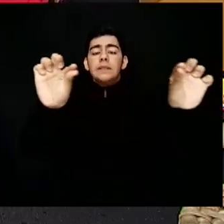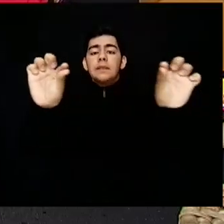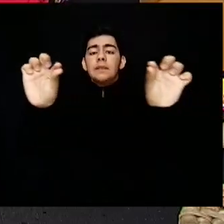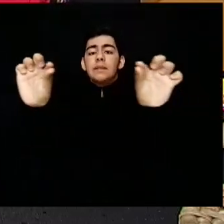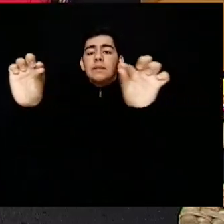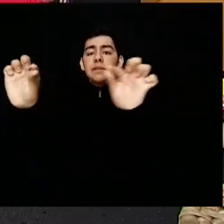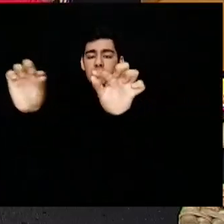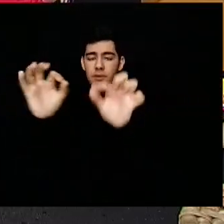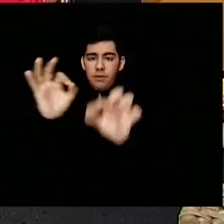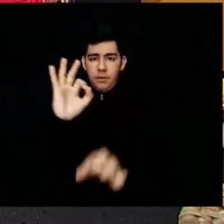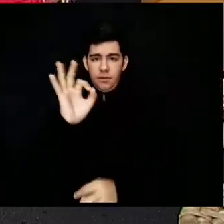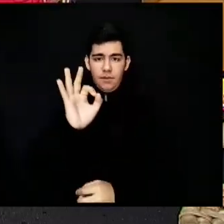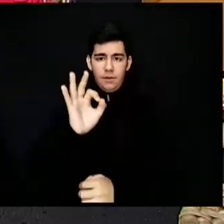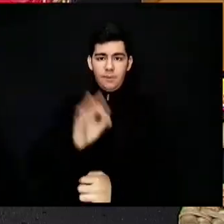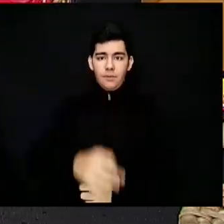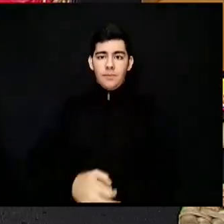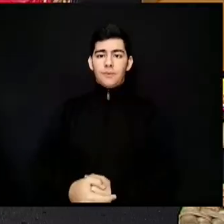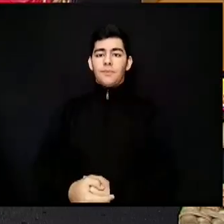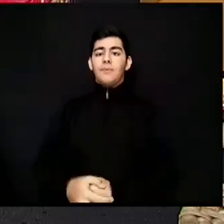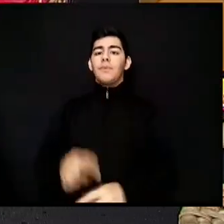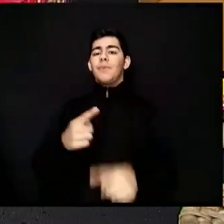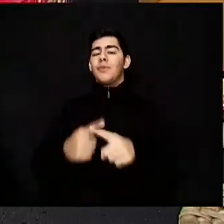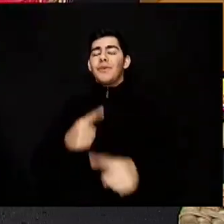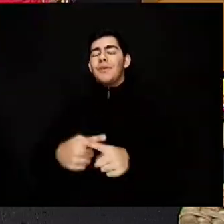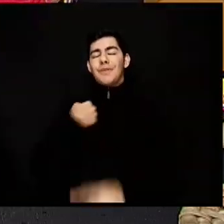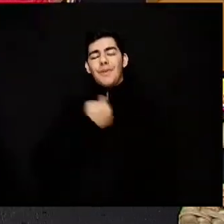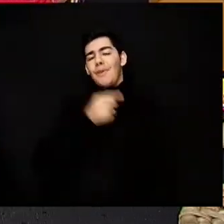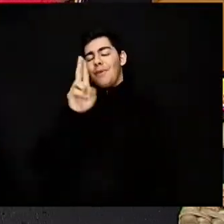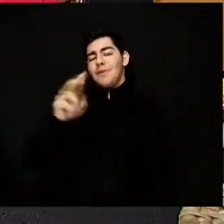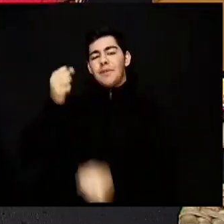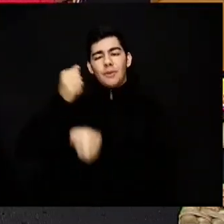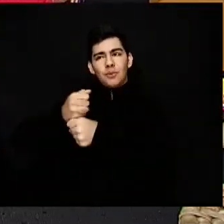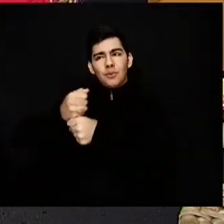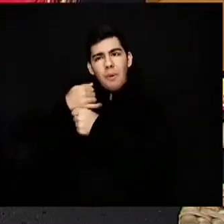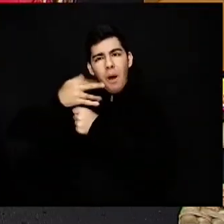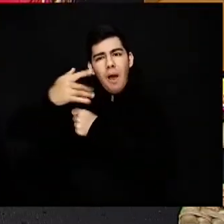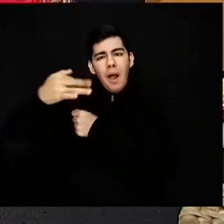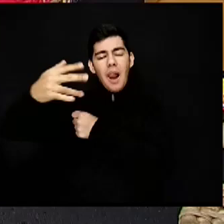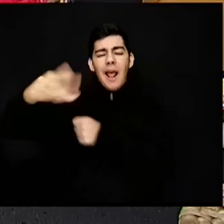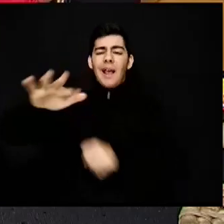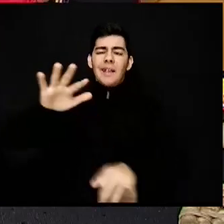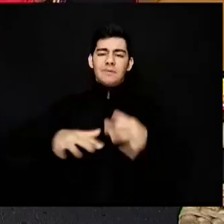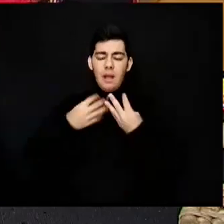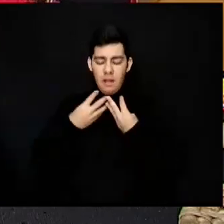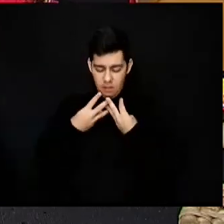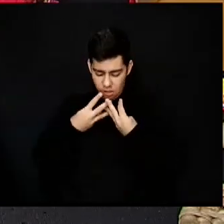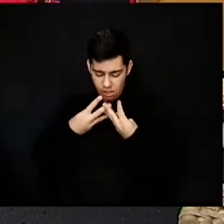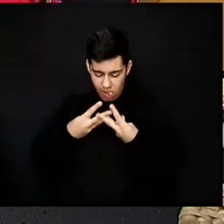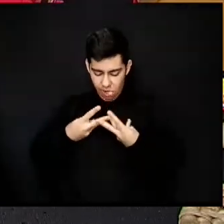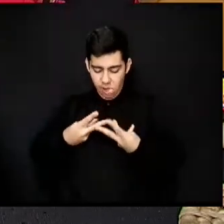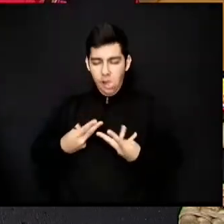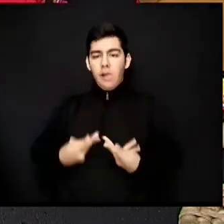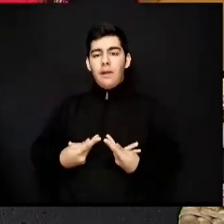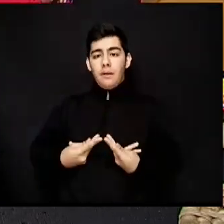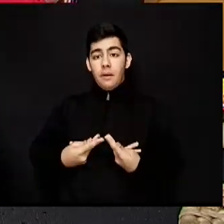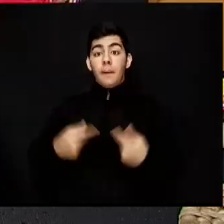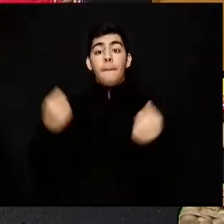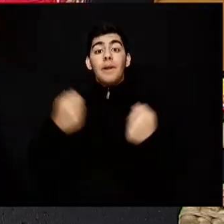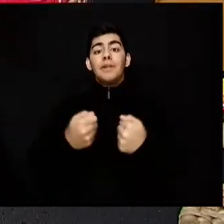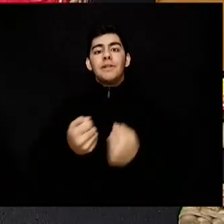passar do tempo, que a gente vai utilizando, vai se movimentando. Pra selar, né? Pra selar, exatamente. E